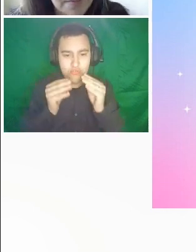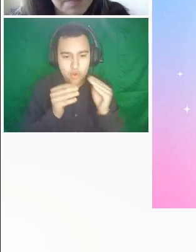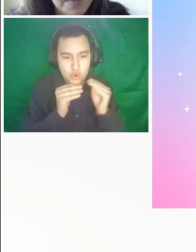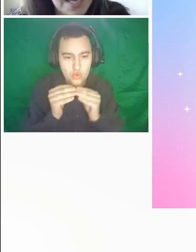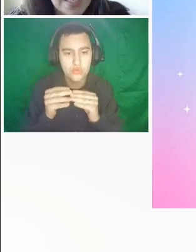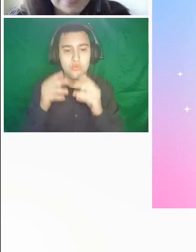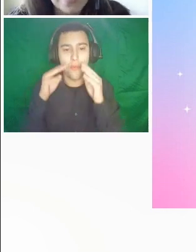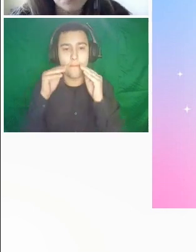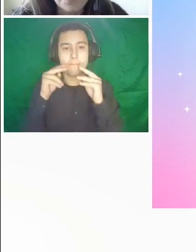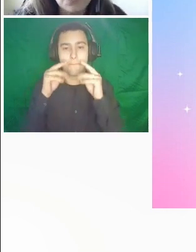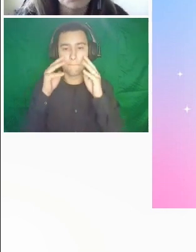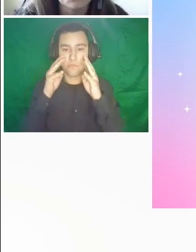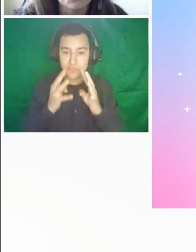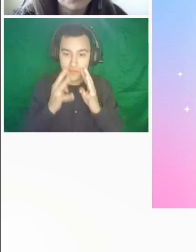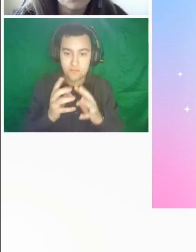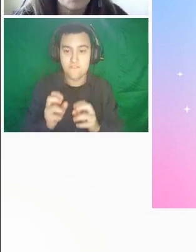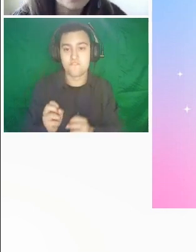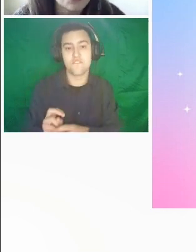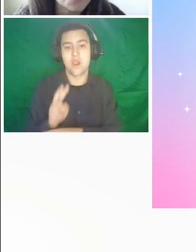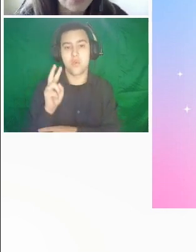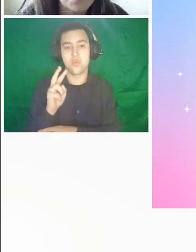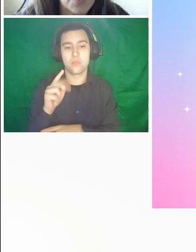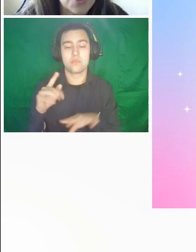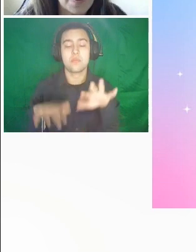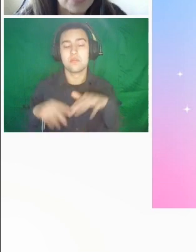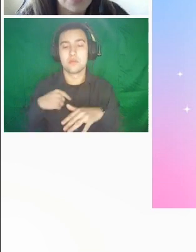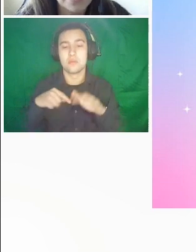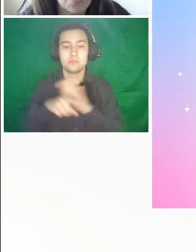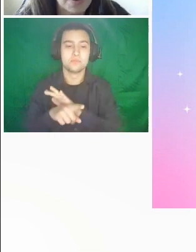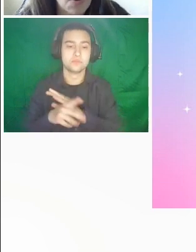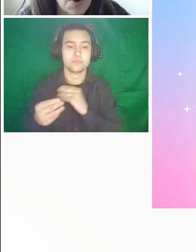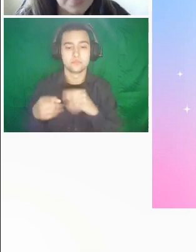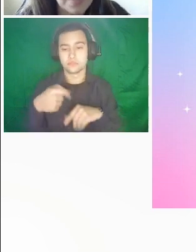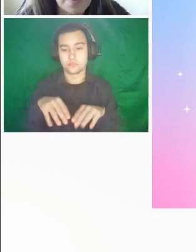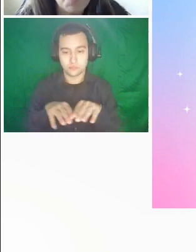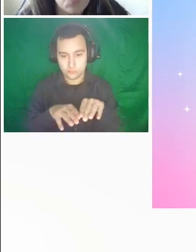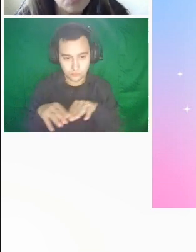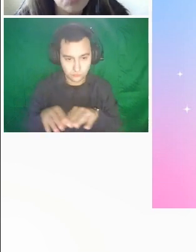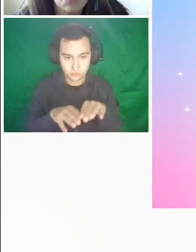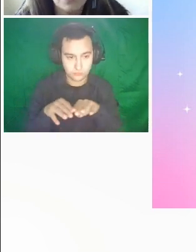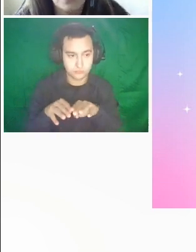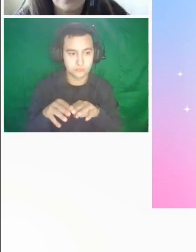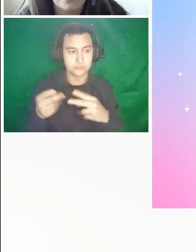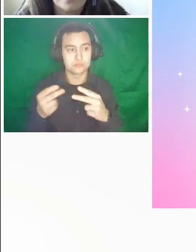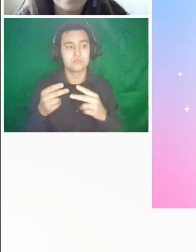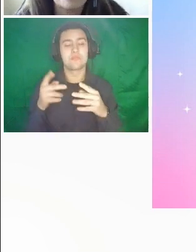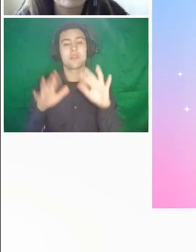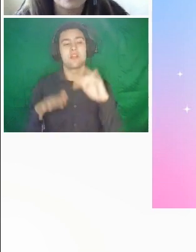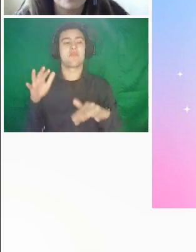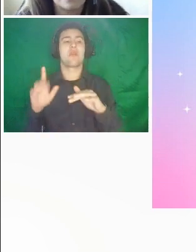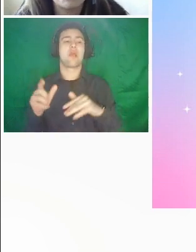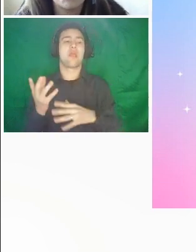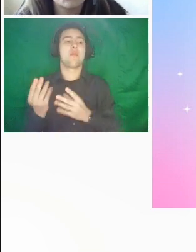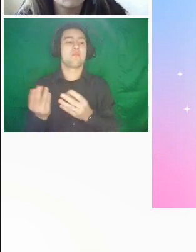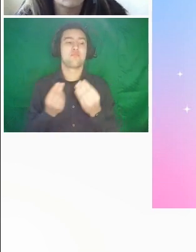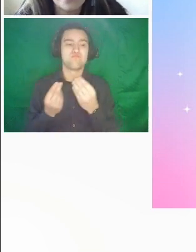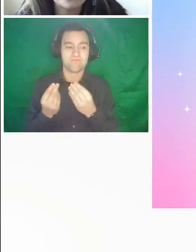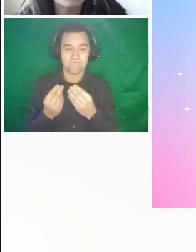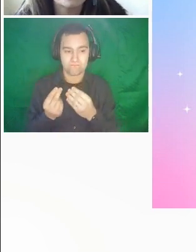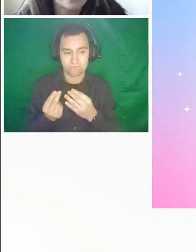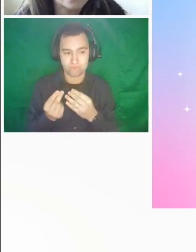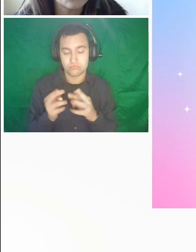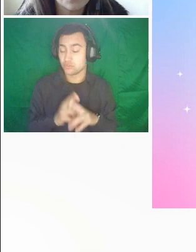valor E aí eu pergunto como é que a gente pode pode padronizar uma coisa que é muito eh muito